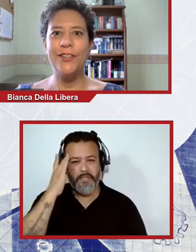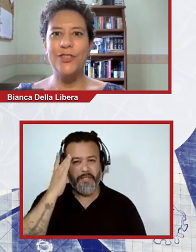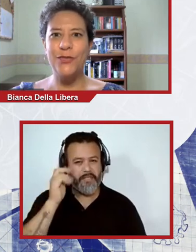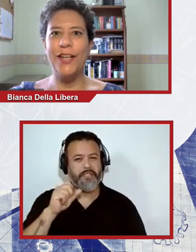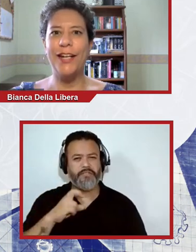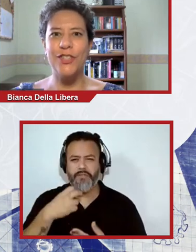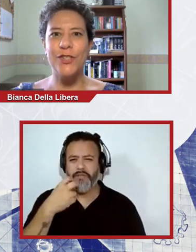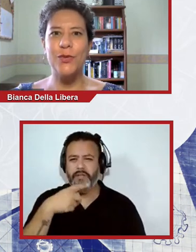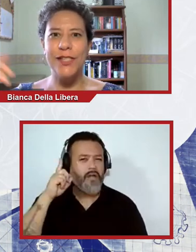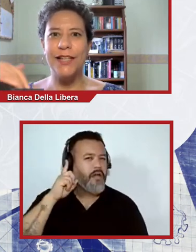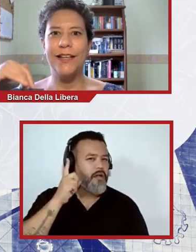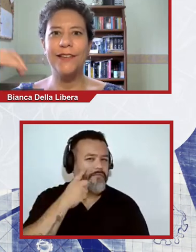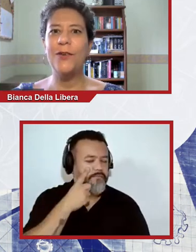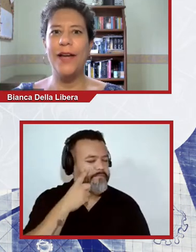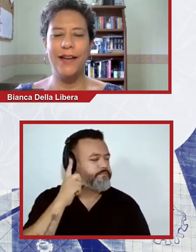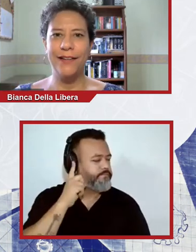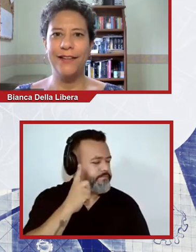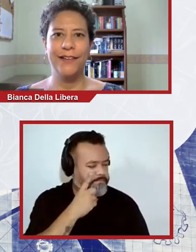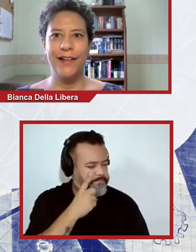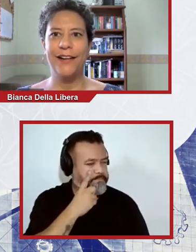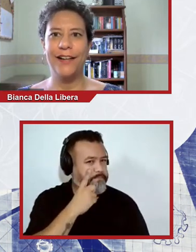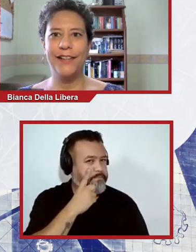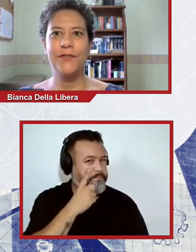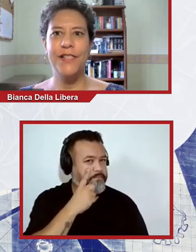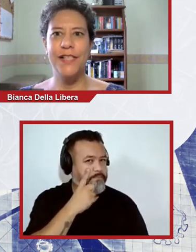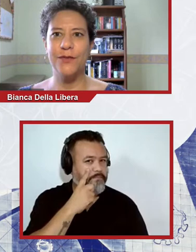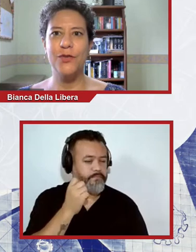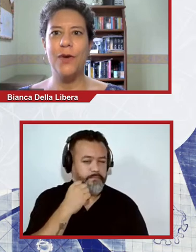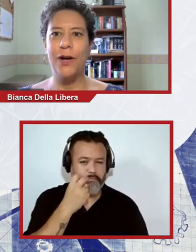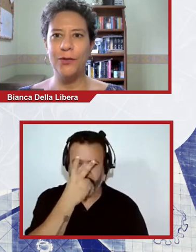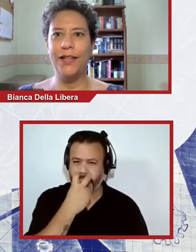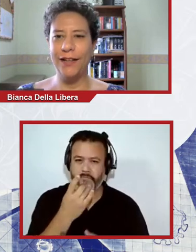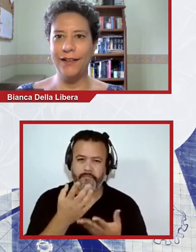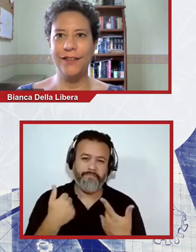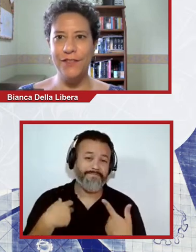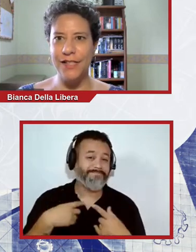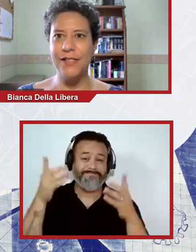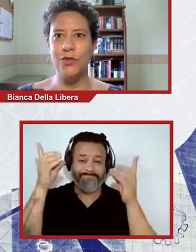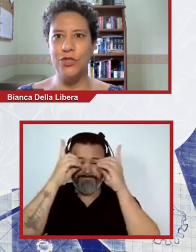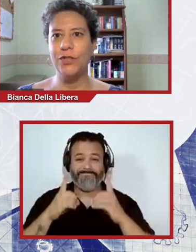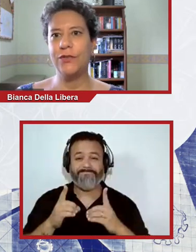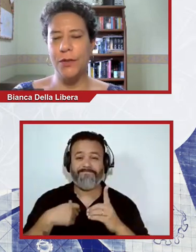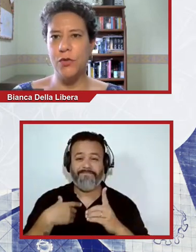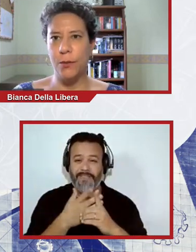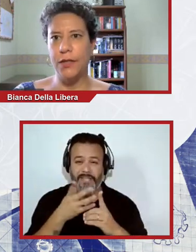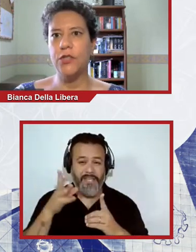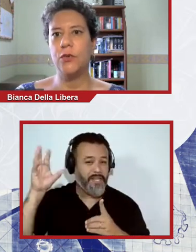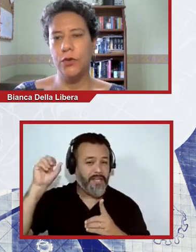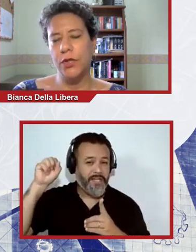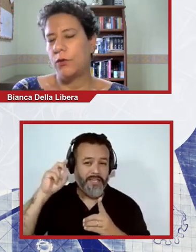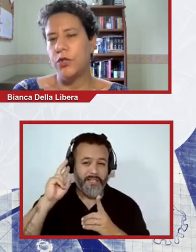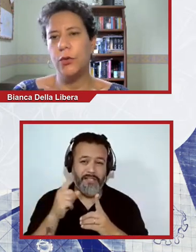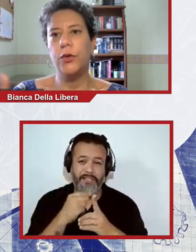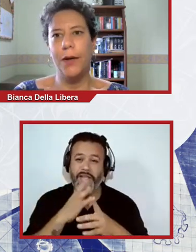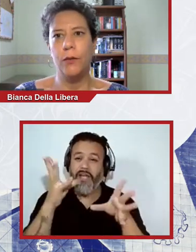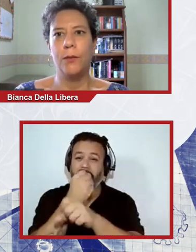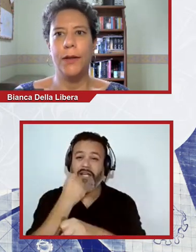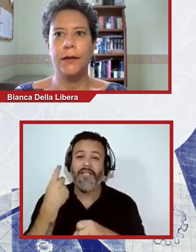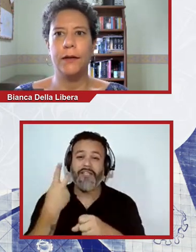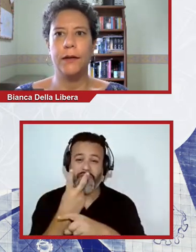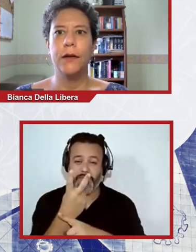é uma área que é diferente. Né? A surdo-cegueira não é a deficiência visual nem a deficiência auditiva, é uma soma das duas. Né?